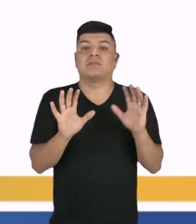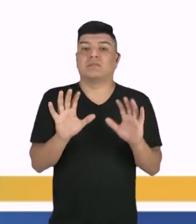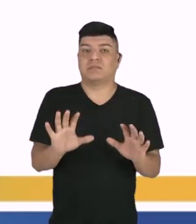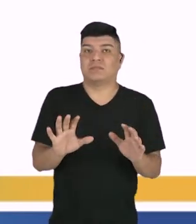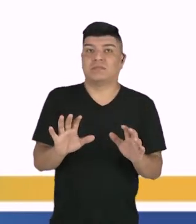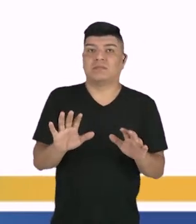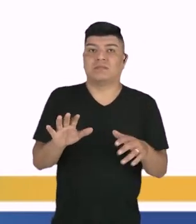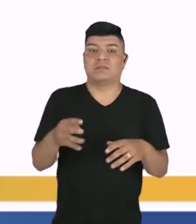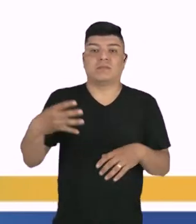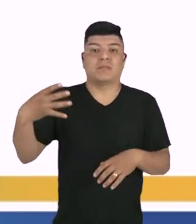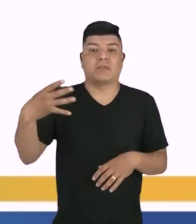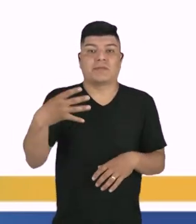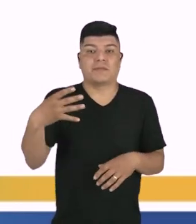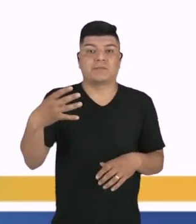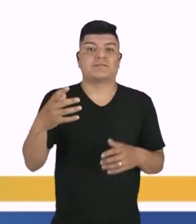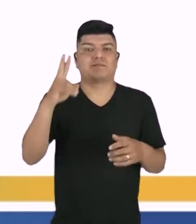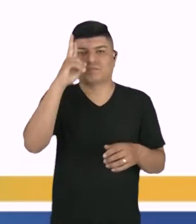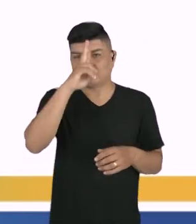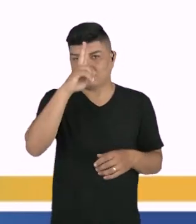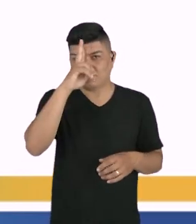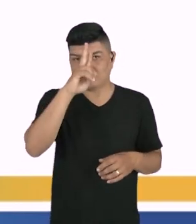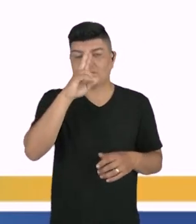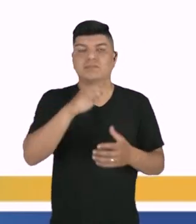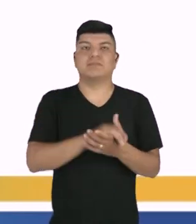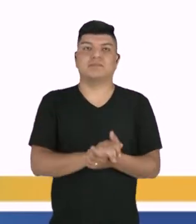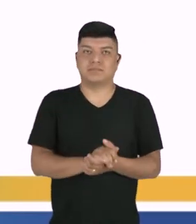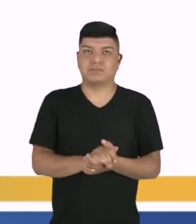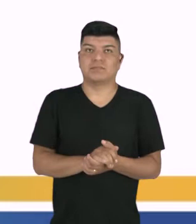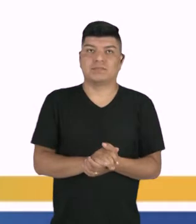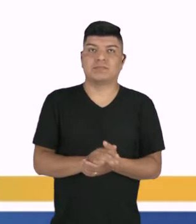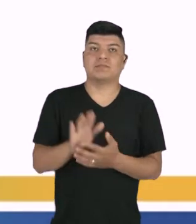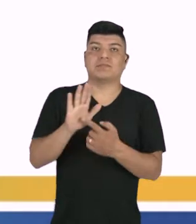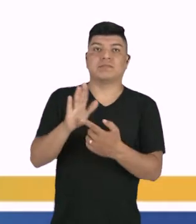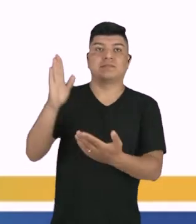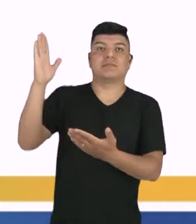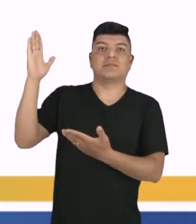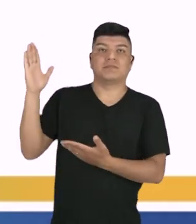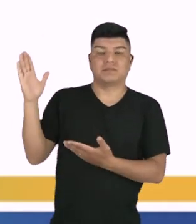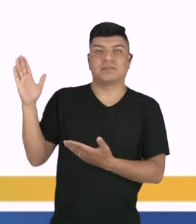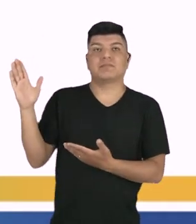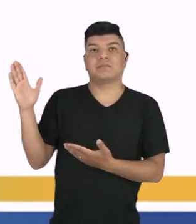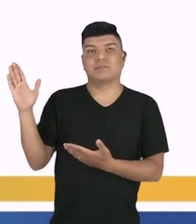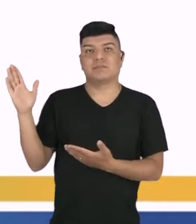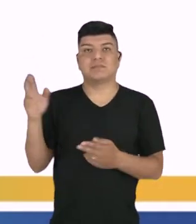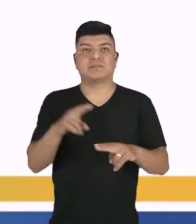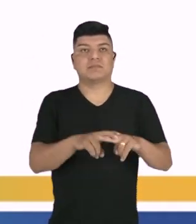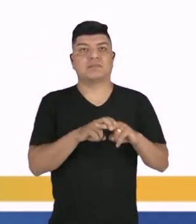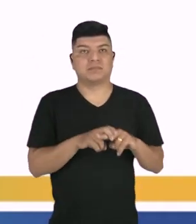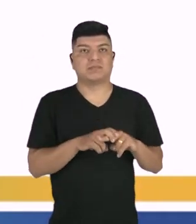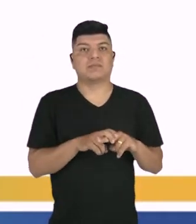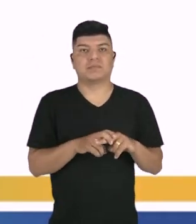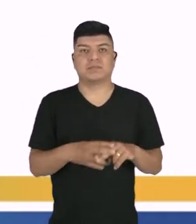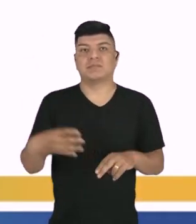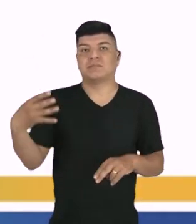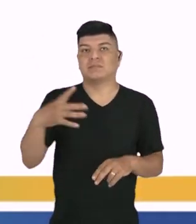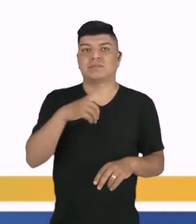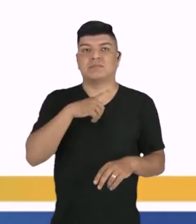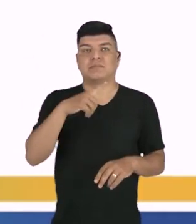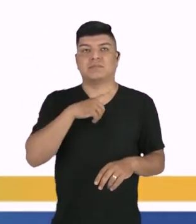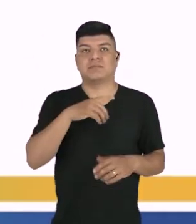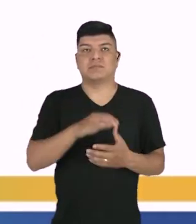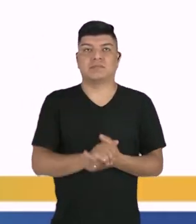é o quarto quadrante, lembra? A questão fornece isso. Então, no quarto quadrante, nós